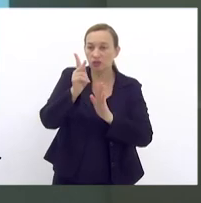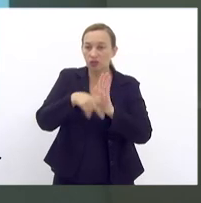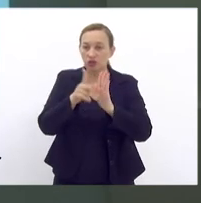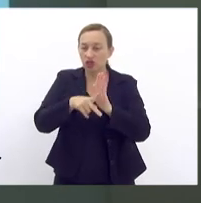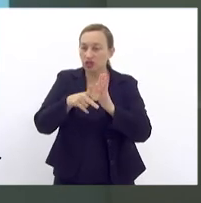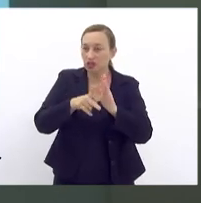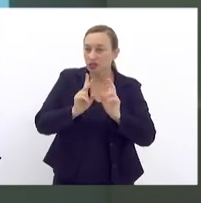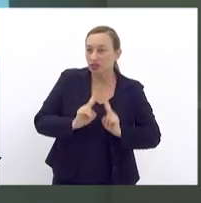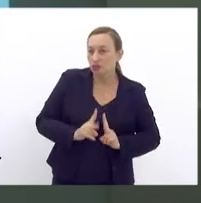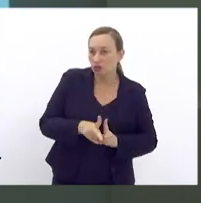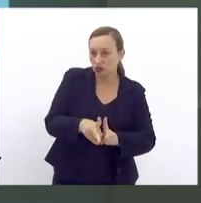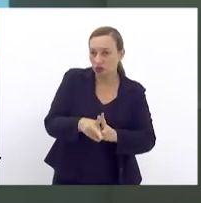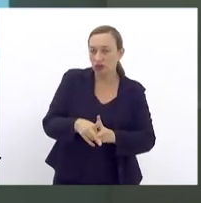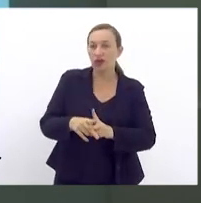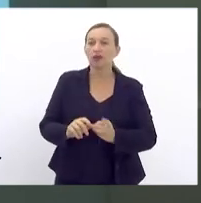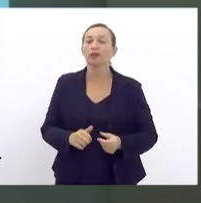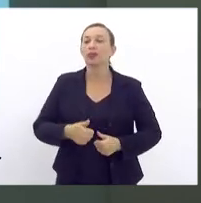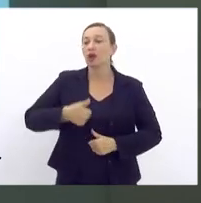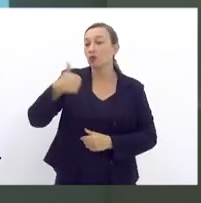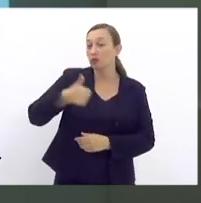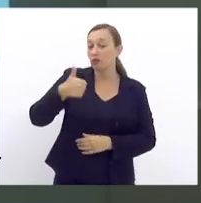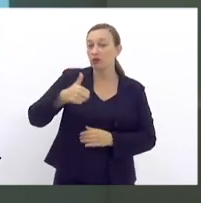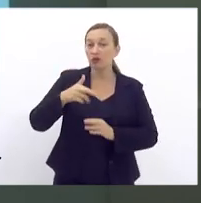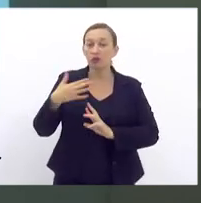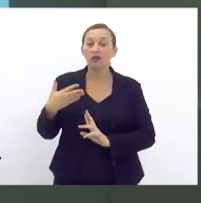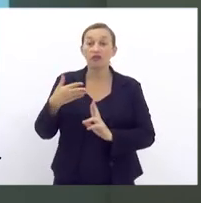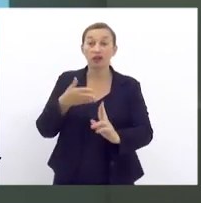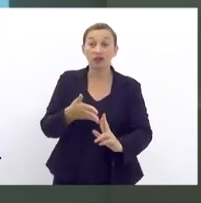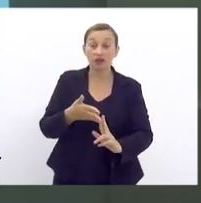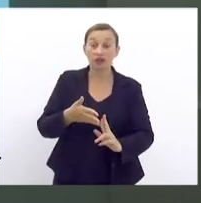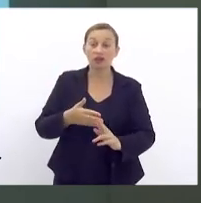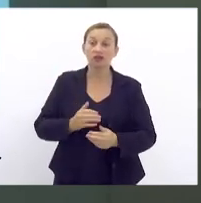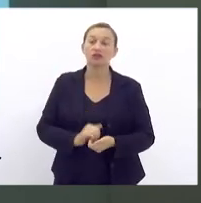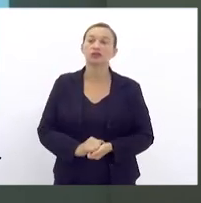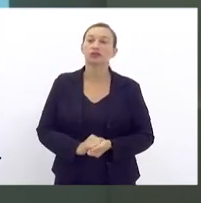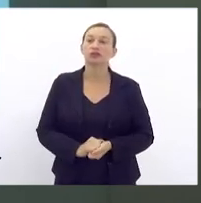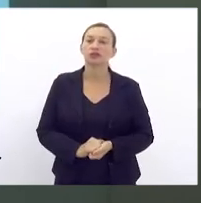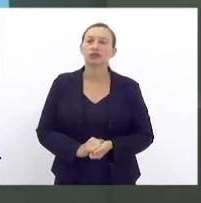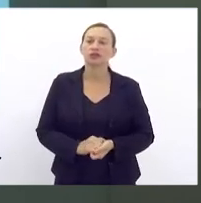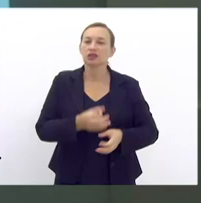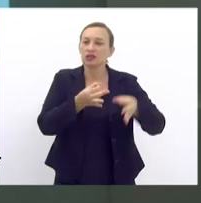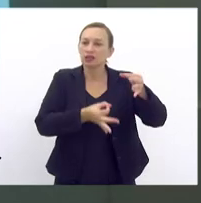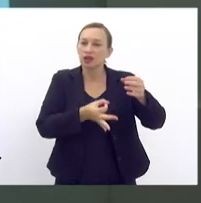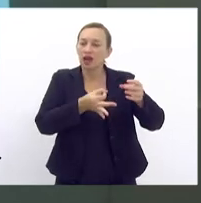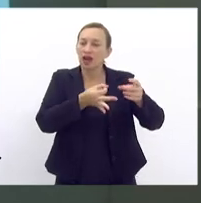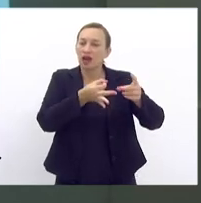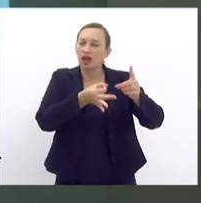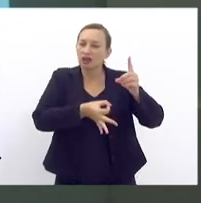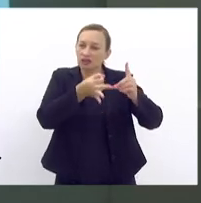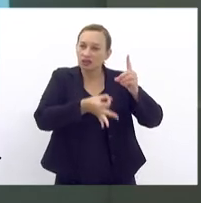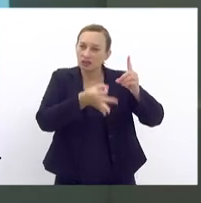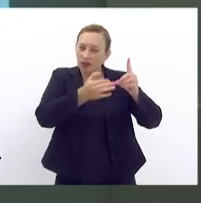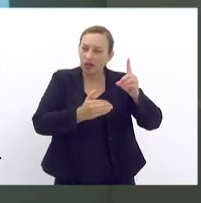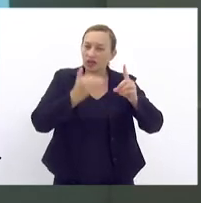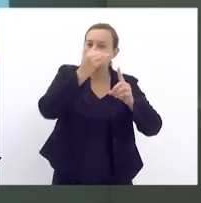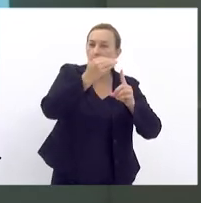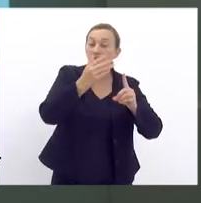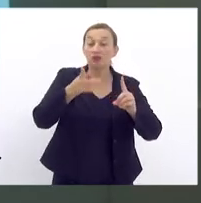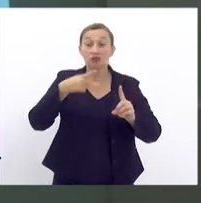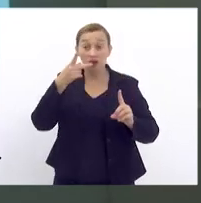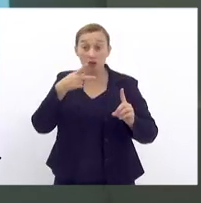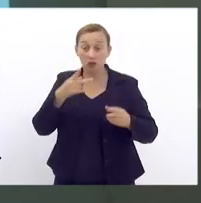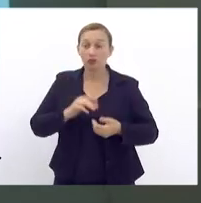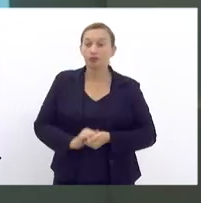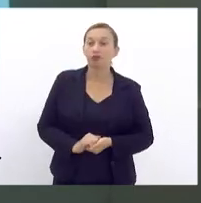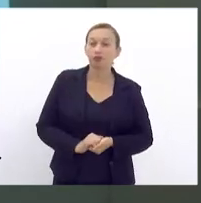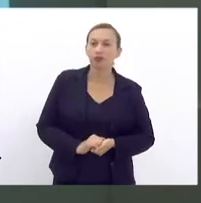andamento esse primeiro referente aquilo que a desembargadora falou Nós pensamos em